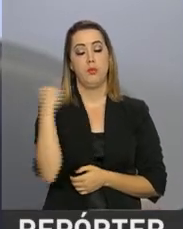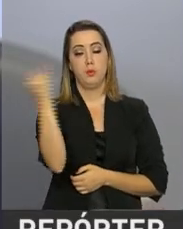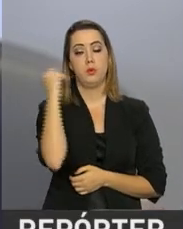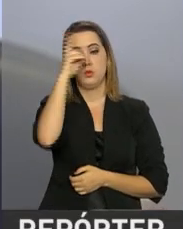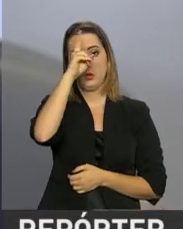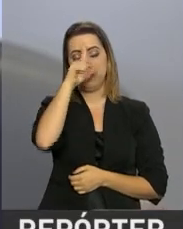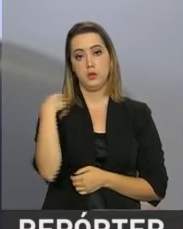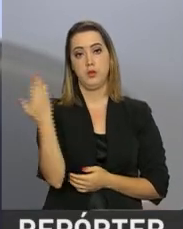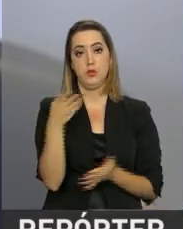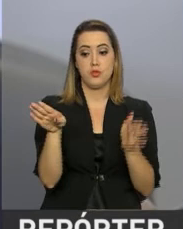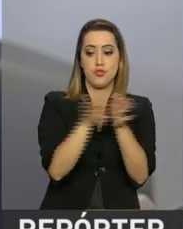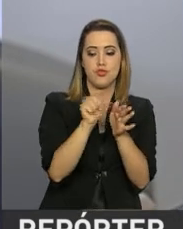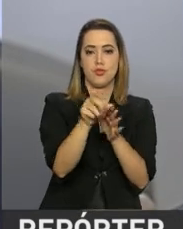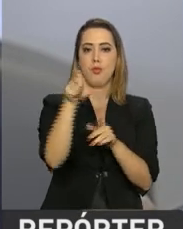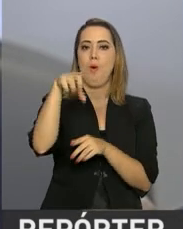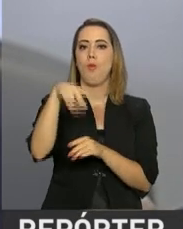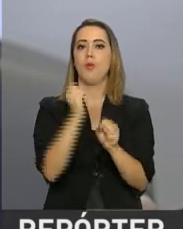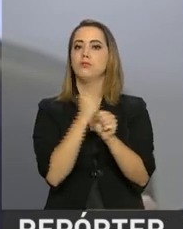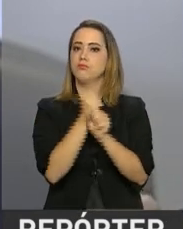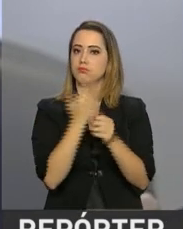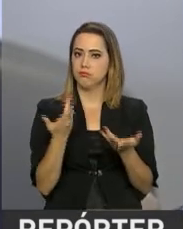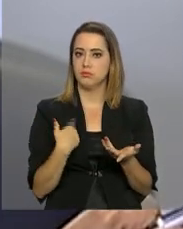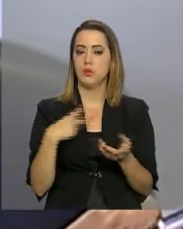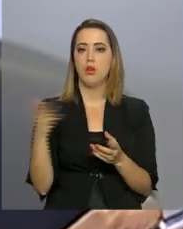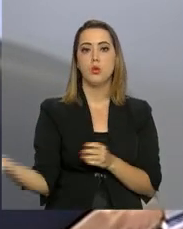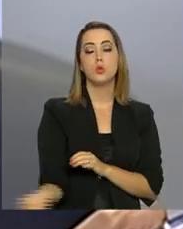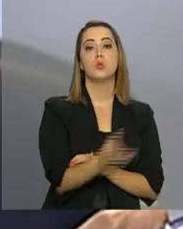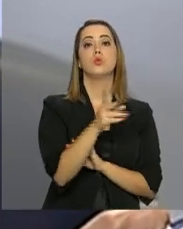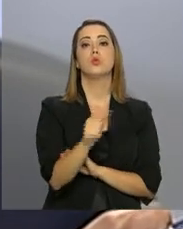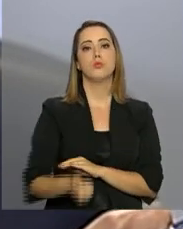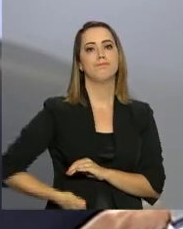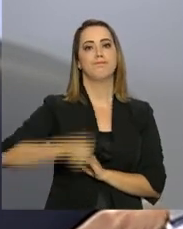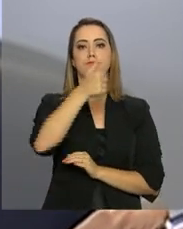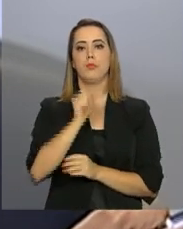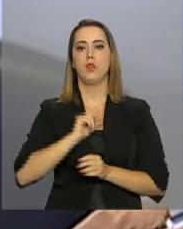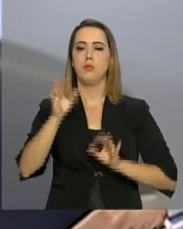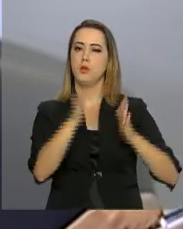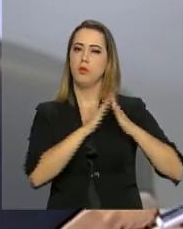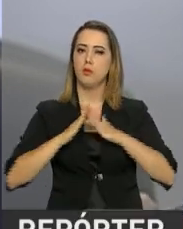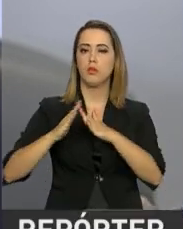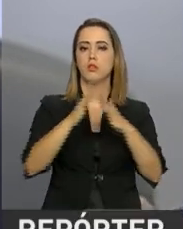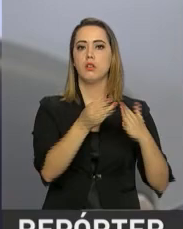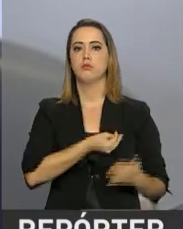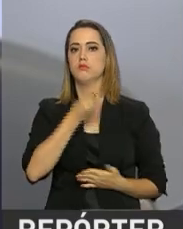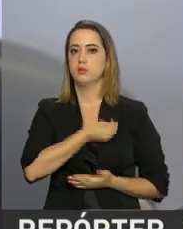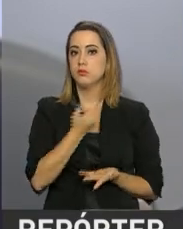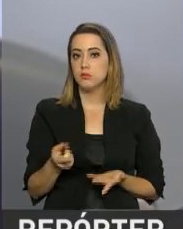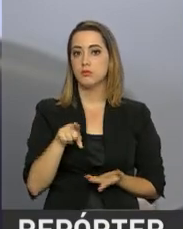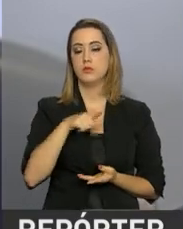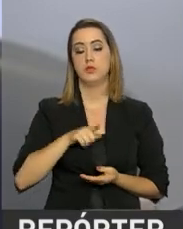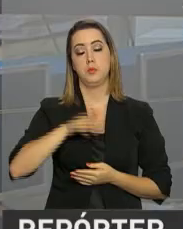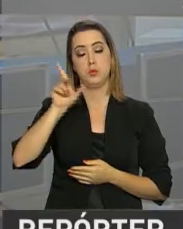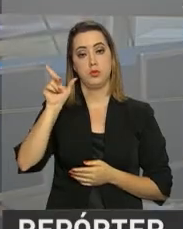com a chegada agora do cartão reforma que deve ser um novo avanço para cuidar da melhoria da qualidade de vida àqueles que já têm